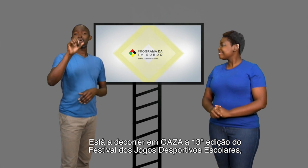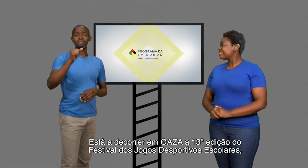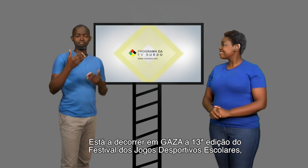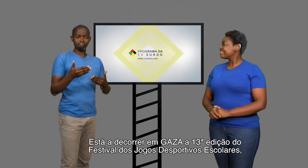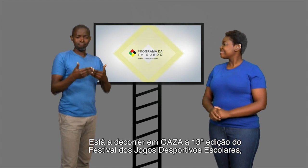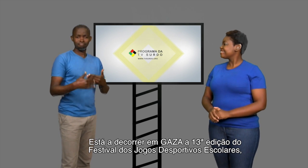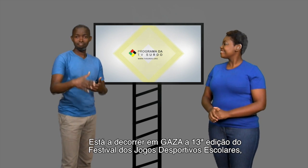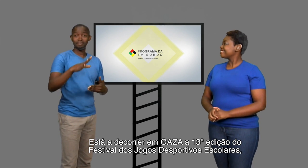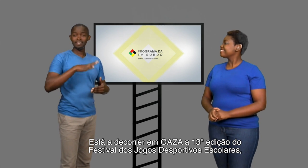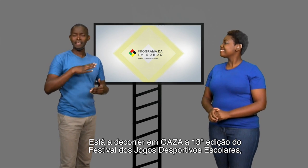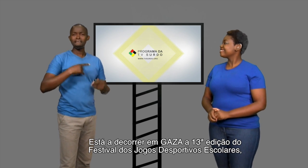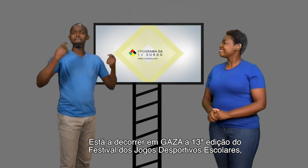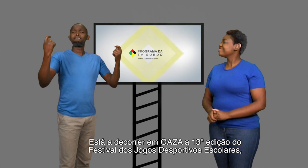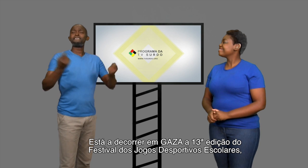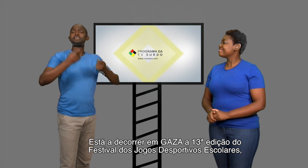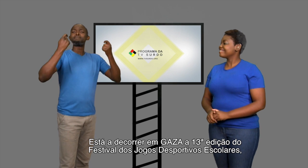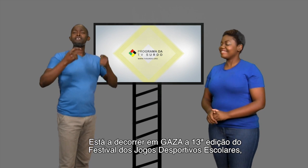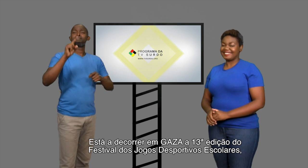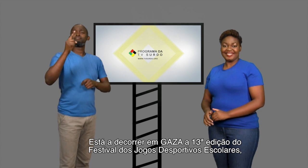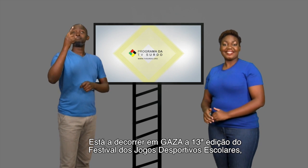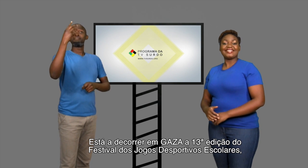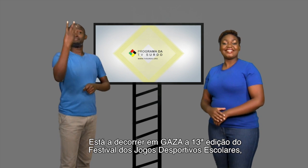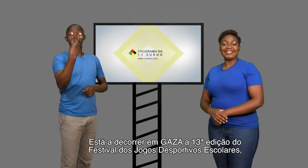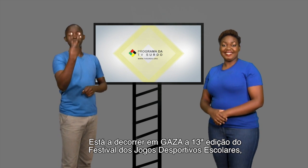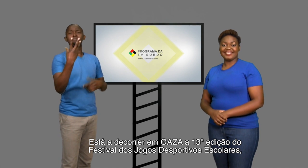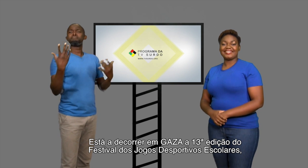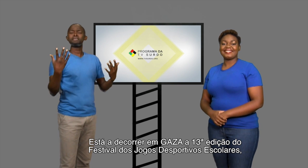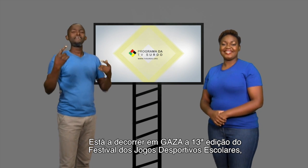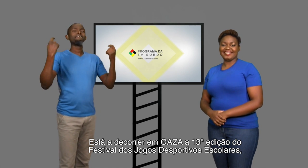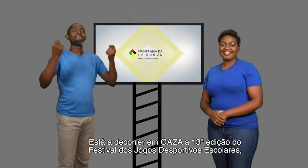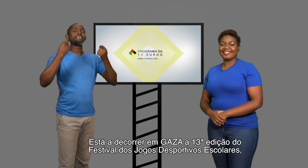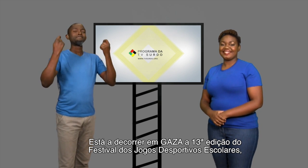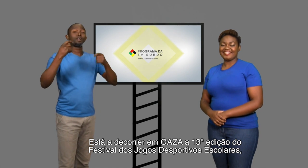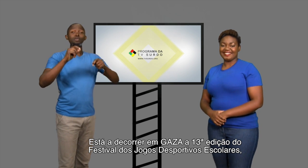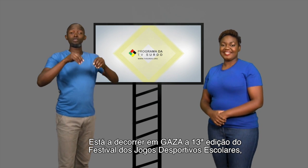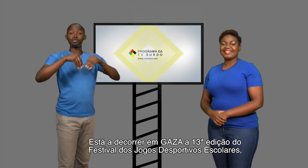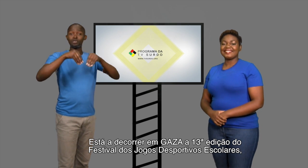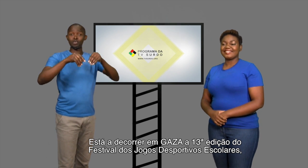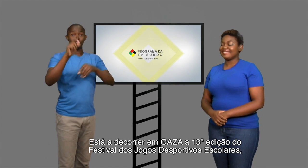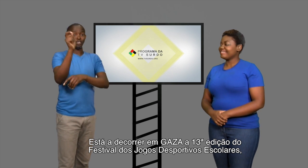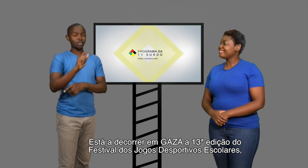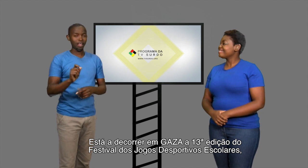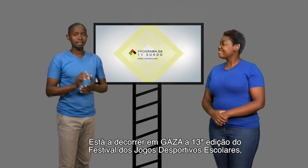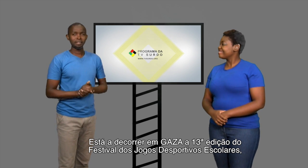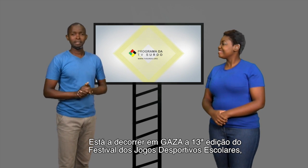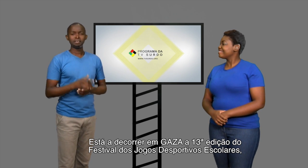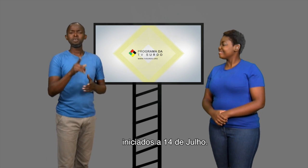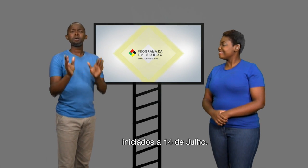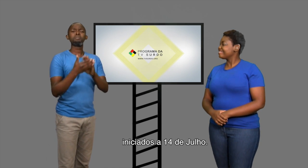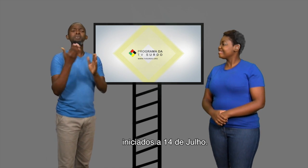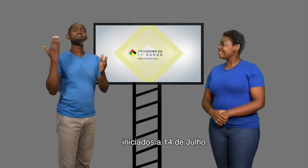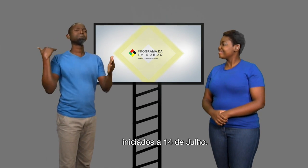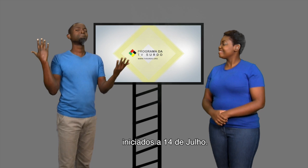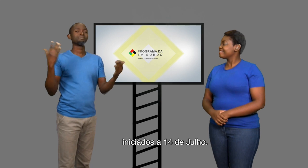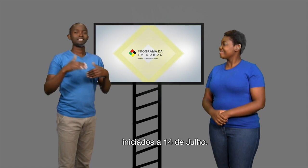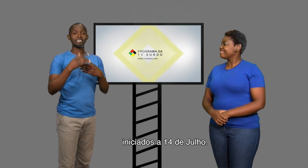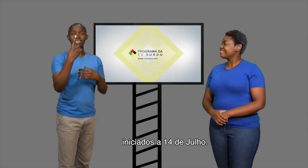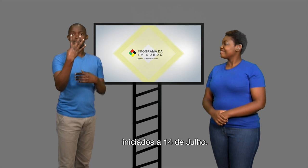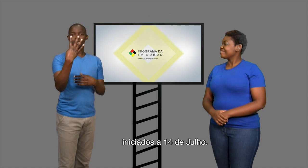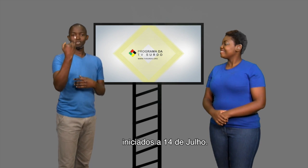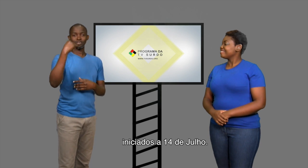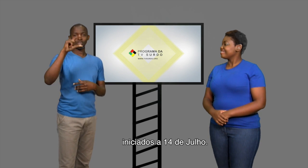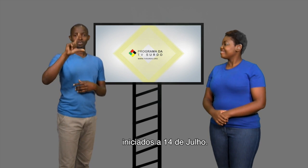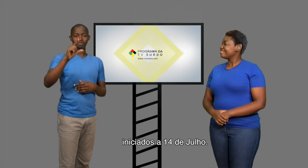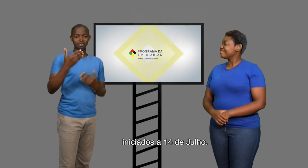Está a decorrer em Gaza a 13ª edição do Festival dos Jogos Desportivos Escolares, iniciados